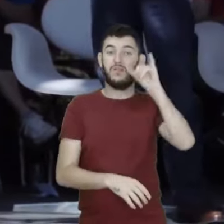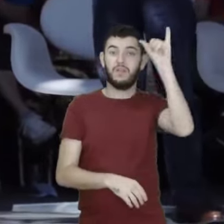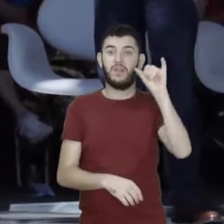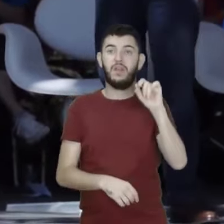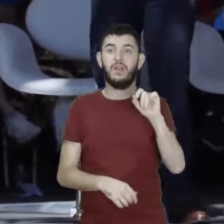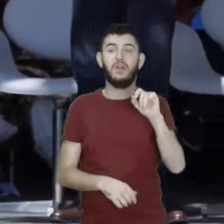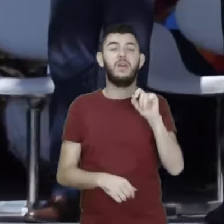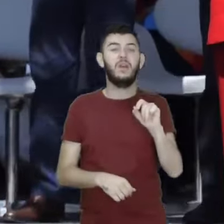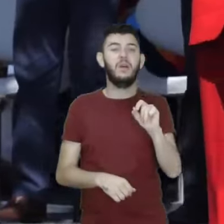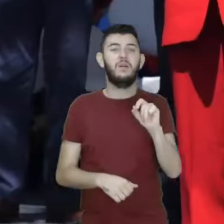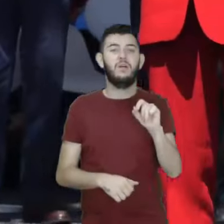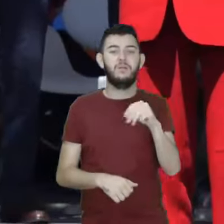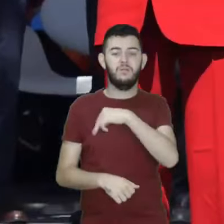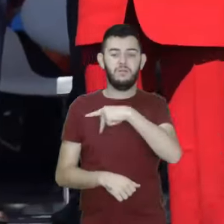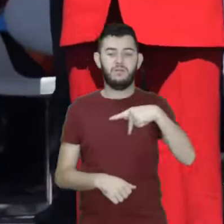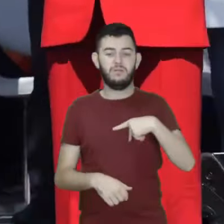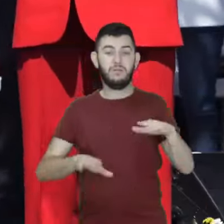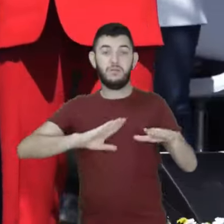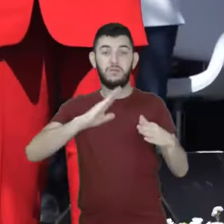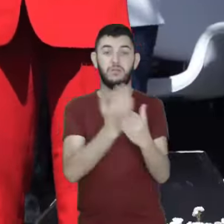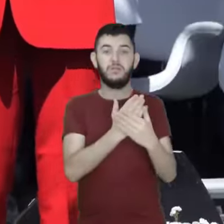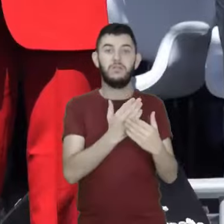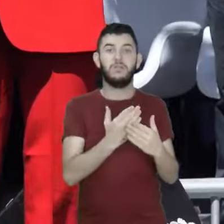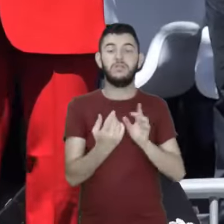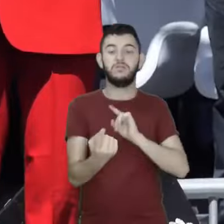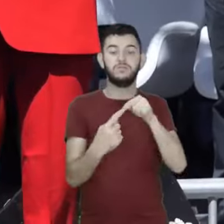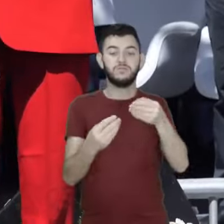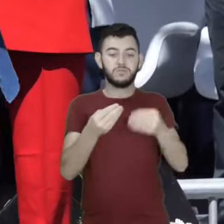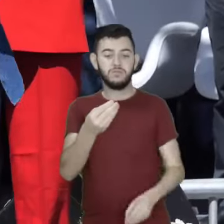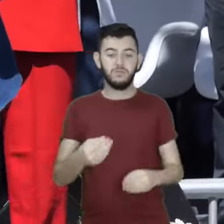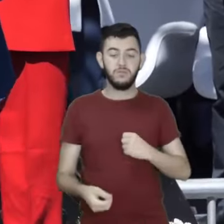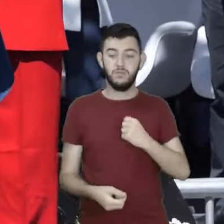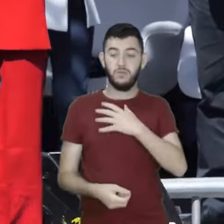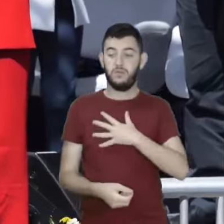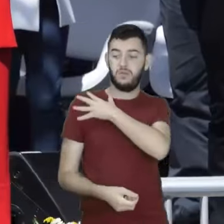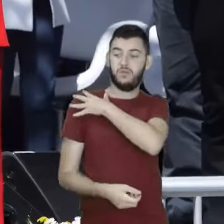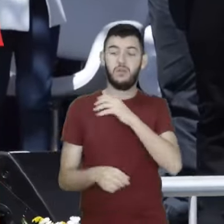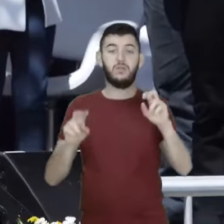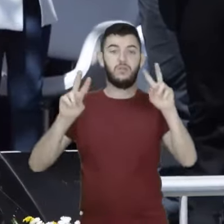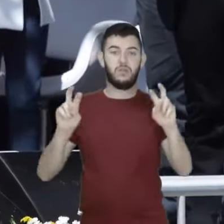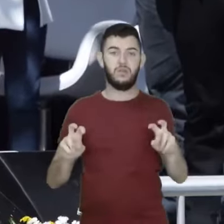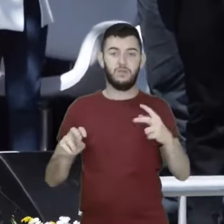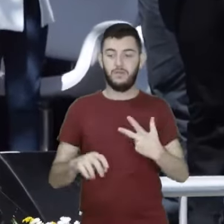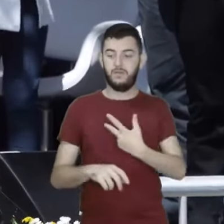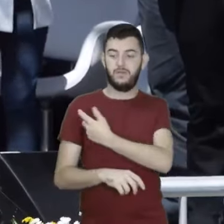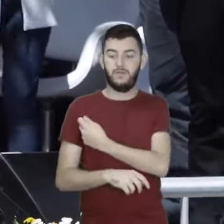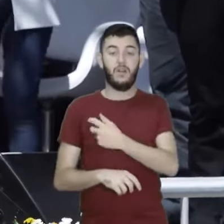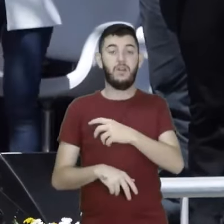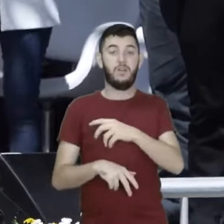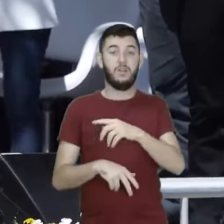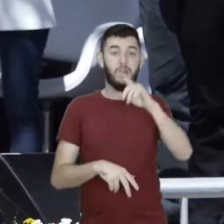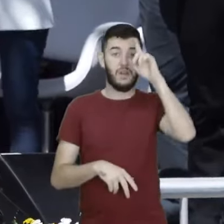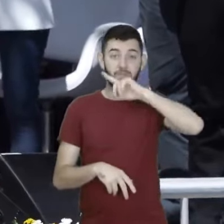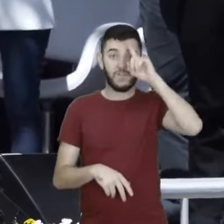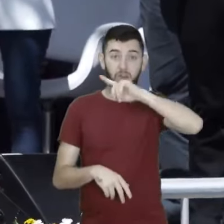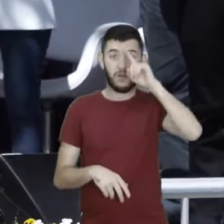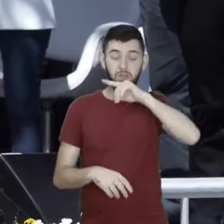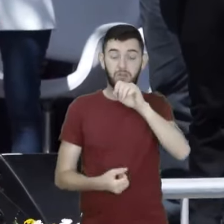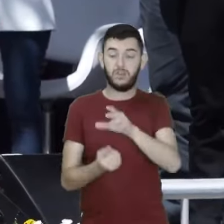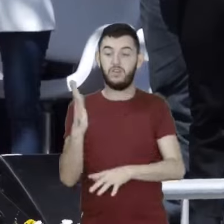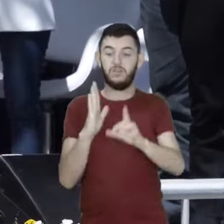seu general da vacina, ele fez um decreto dando sigilo de 100